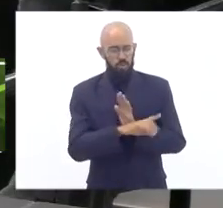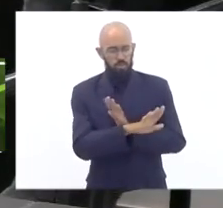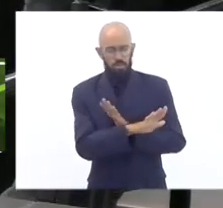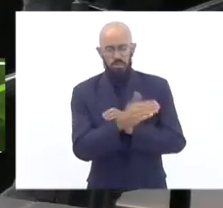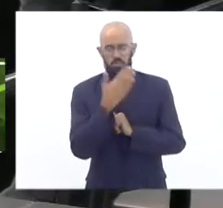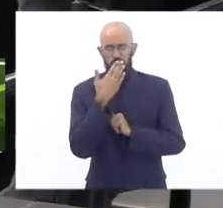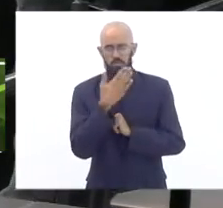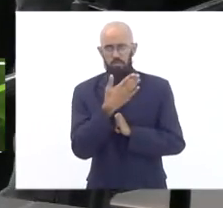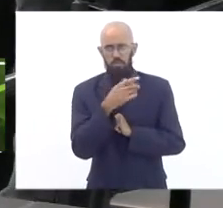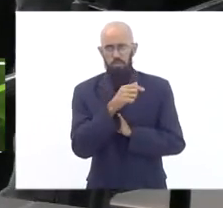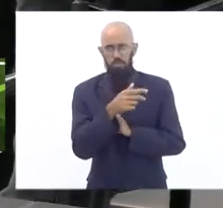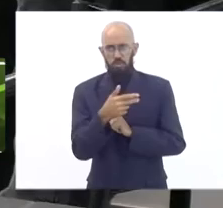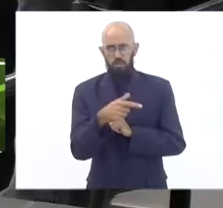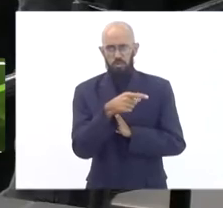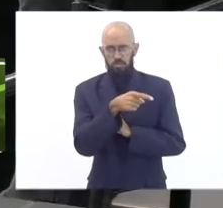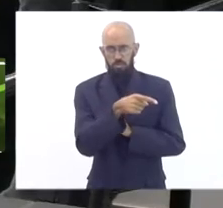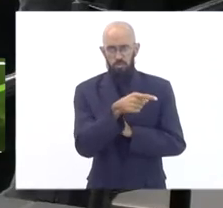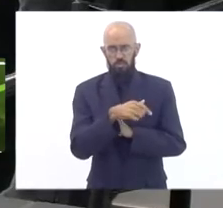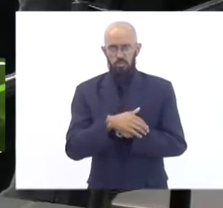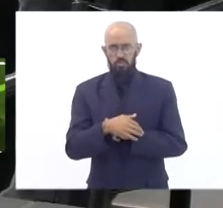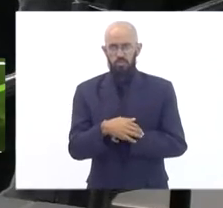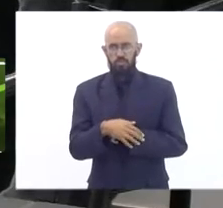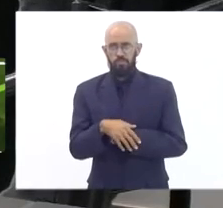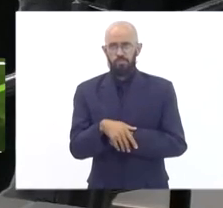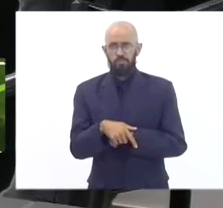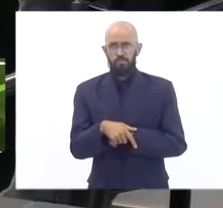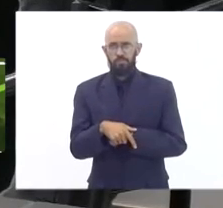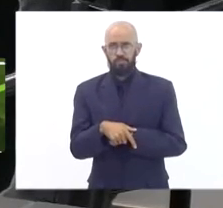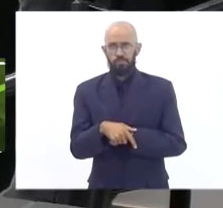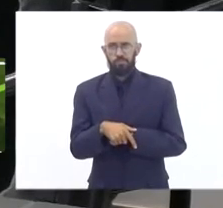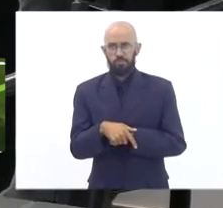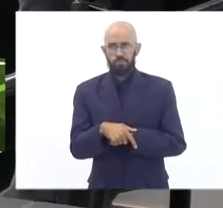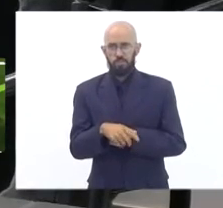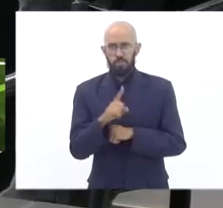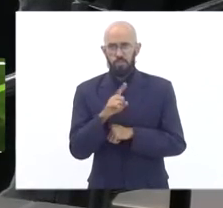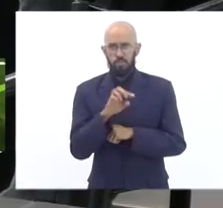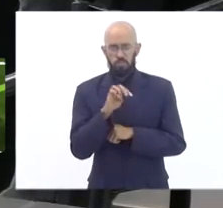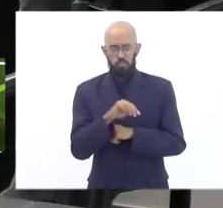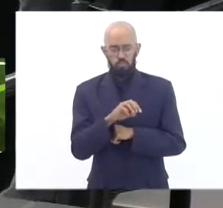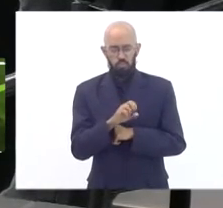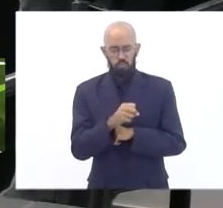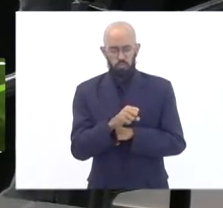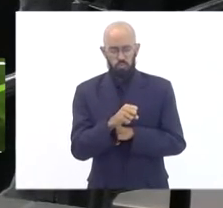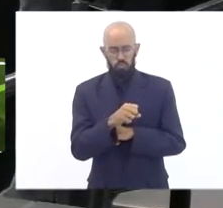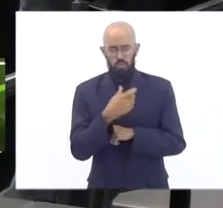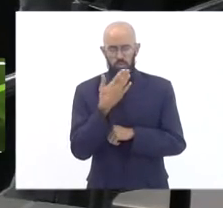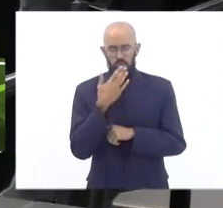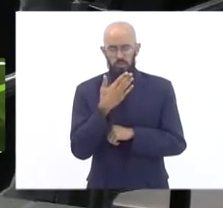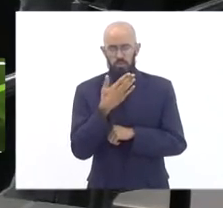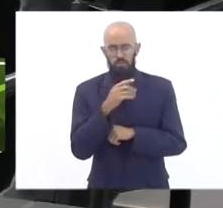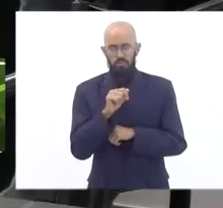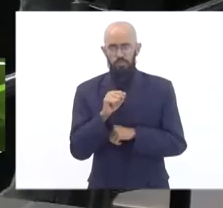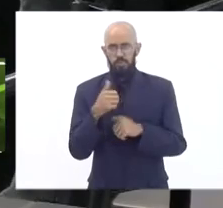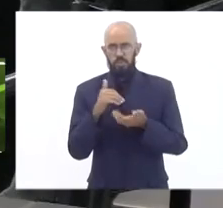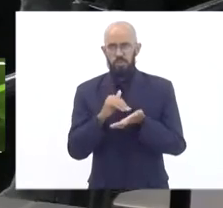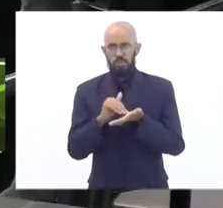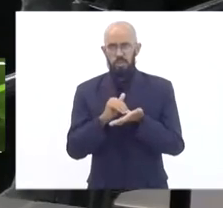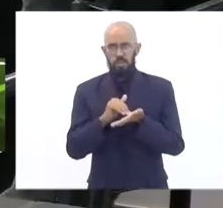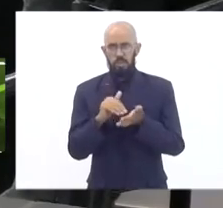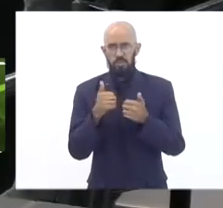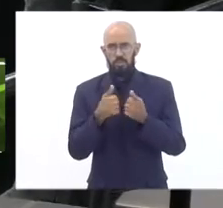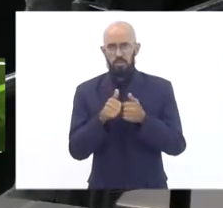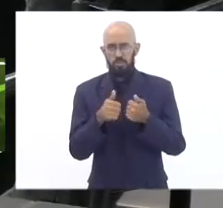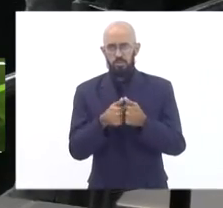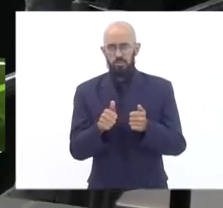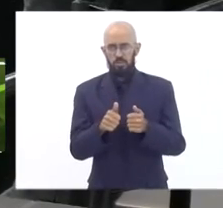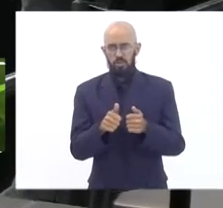anotei a solicitação que eu vou fazer à Supervia. Mas é um segundo. Por não. A Secretaria de Transporte, que